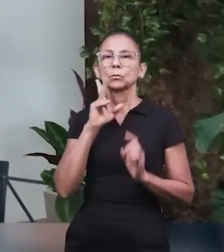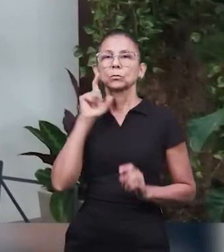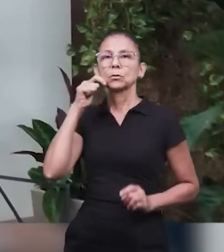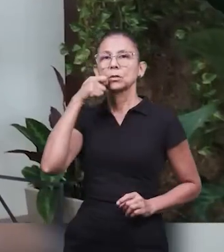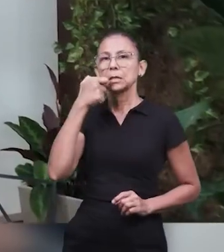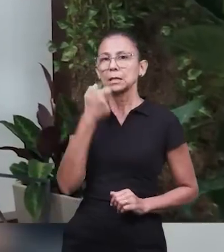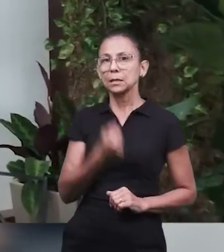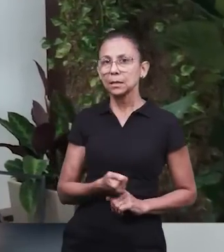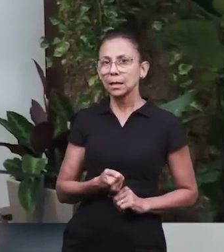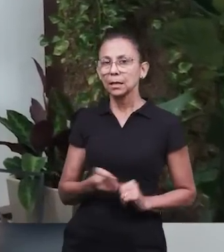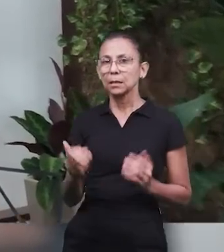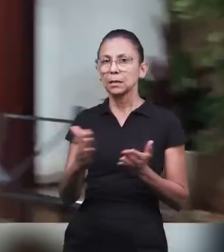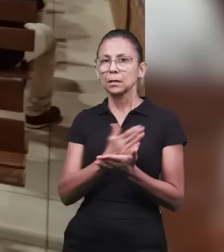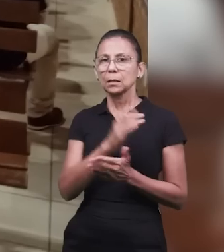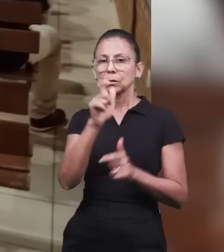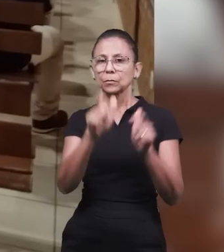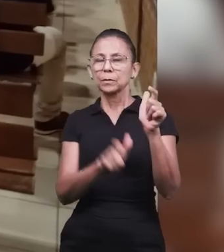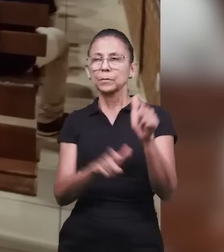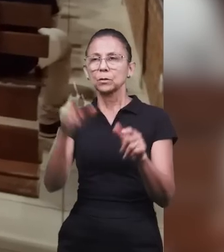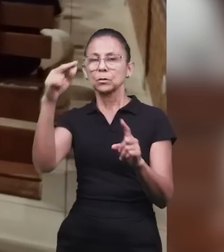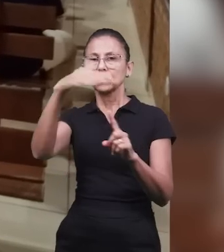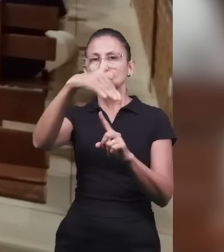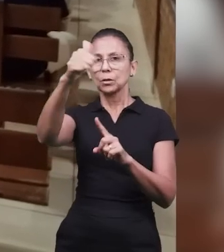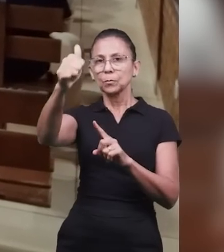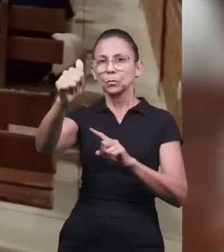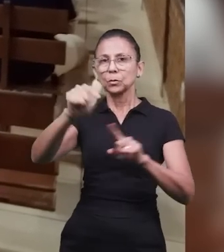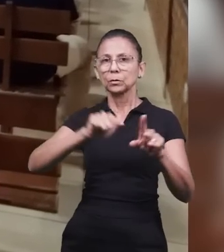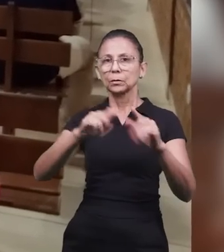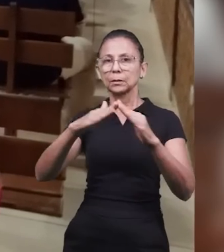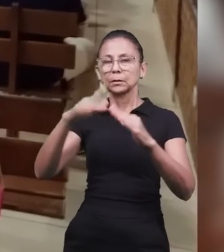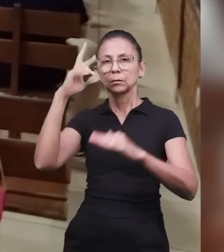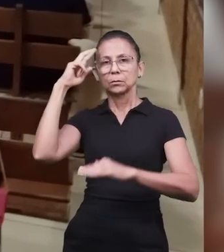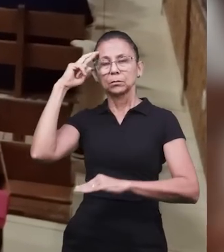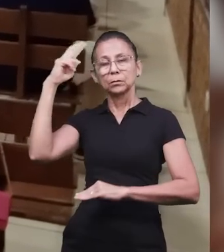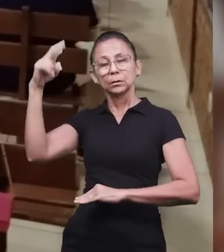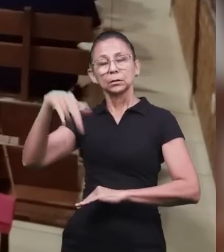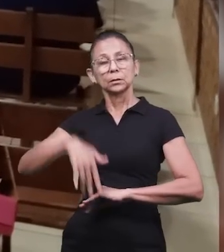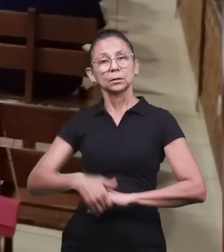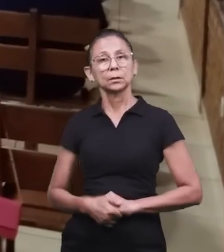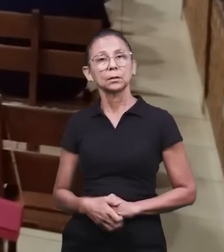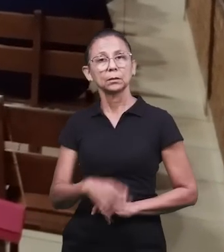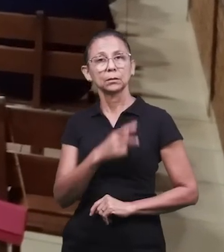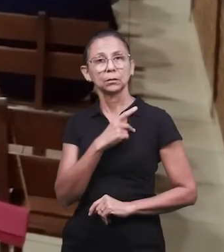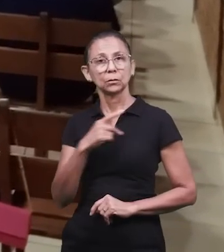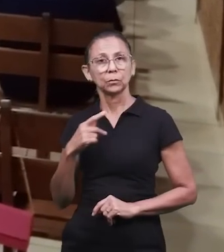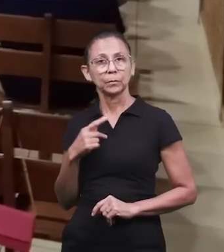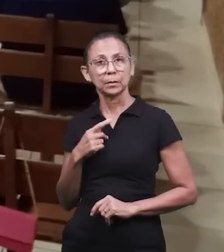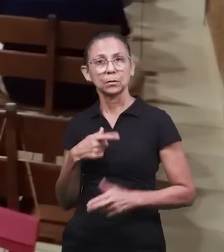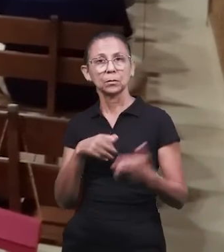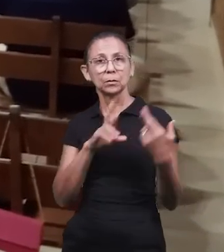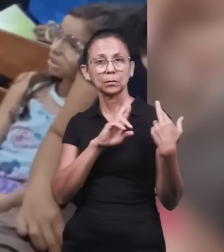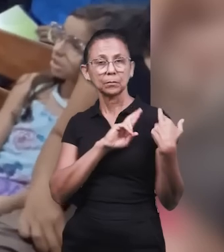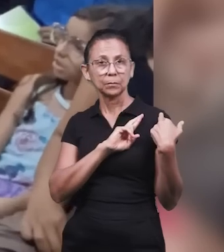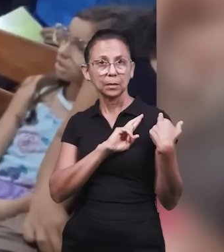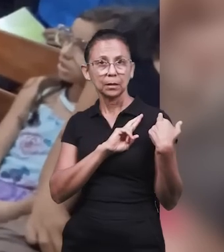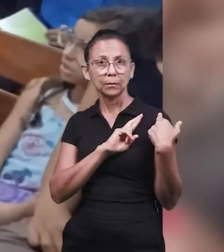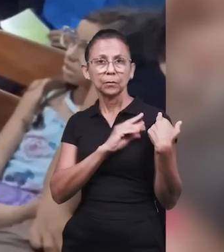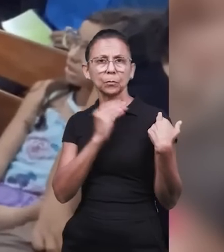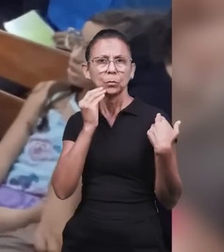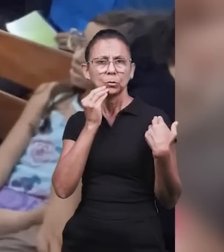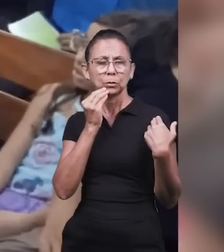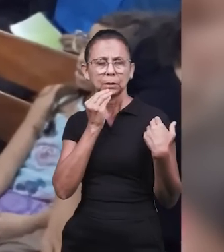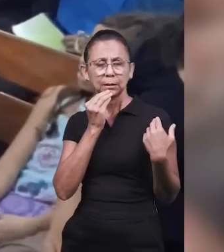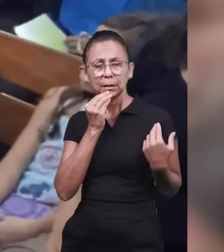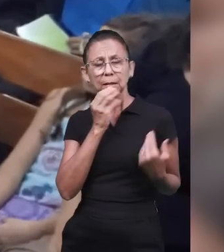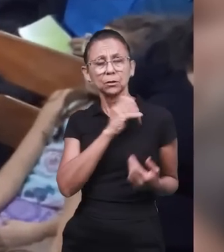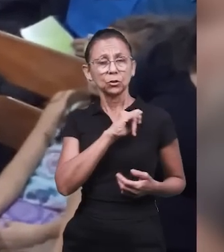para o serviço na Casa do Senhor. Na oportunidade, o pastor Hernani Delano reuniu a igreja de Guanabara e Jardim América. O pastor nos contou